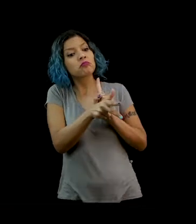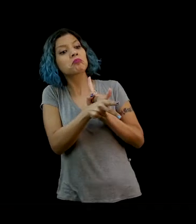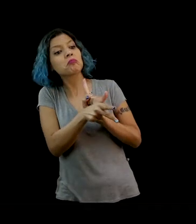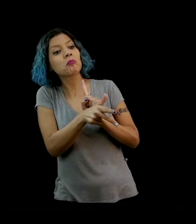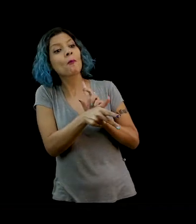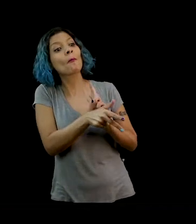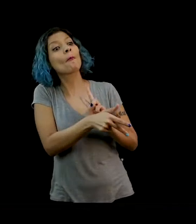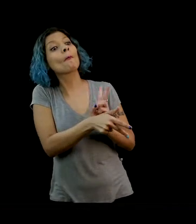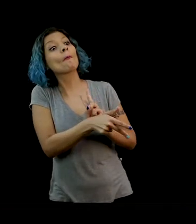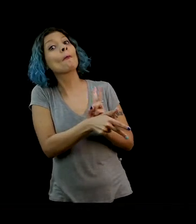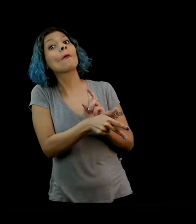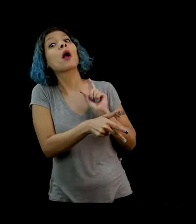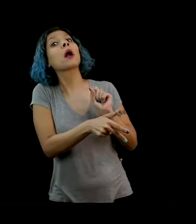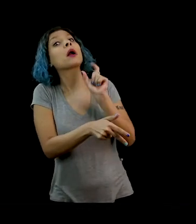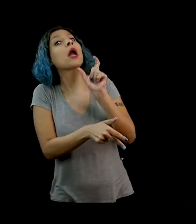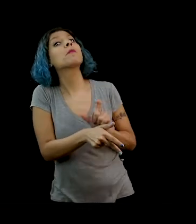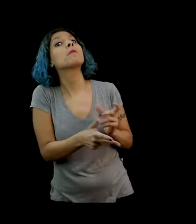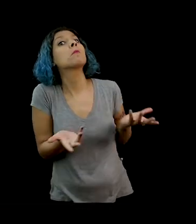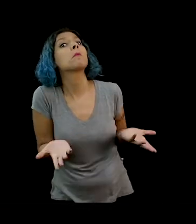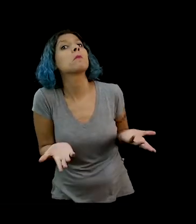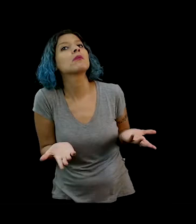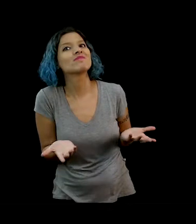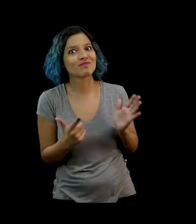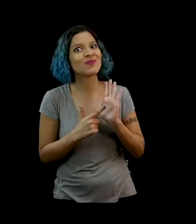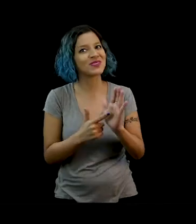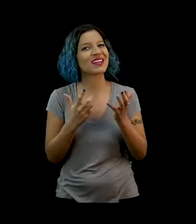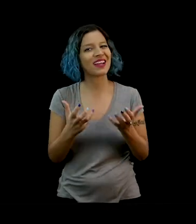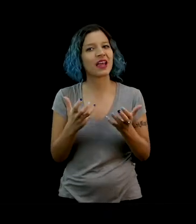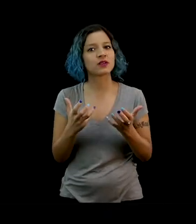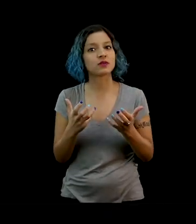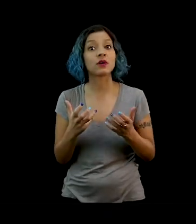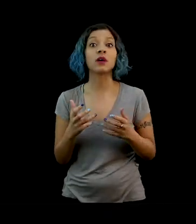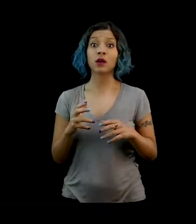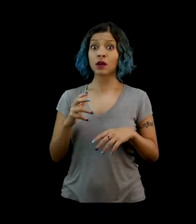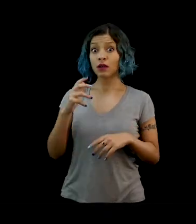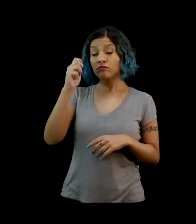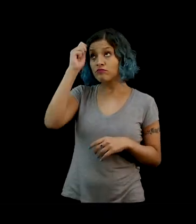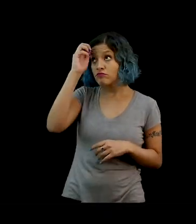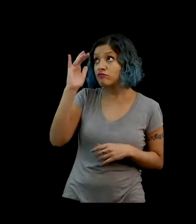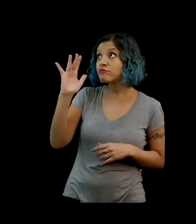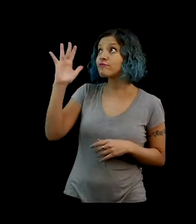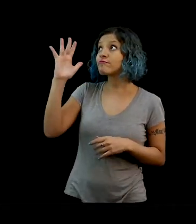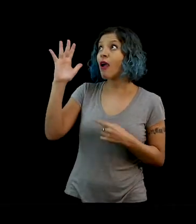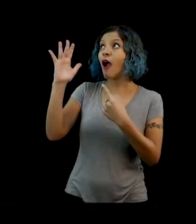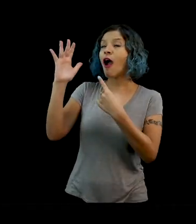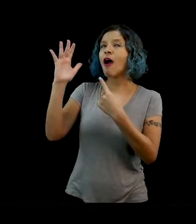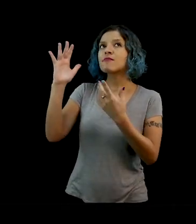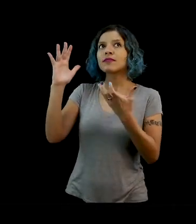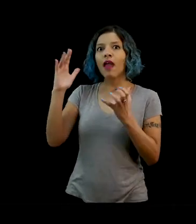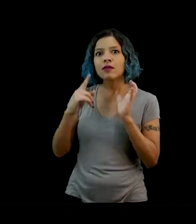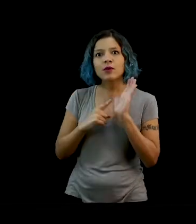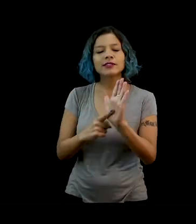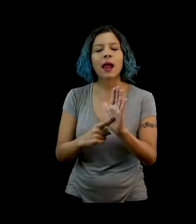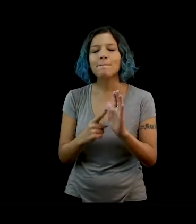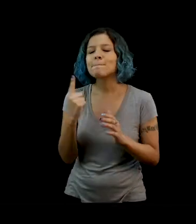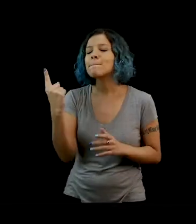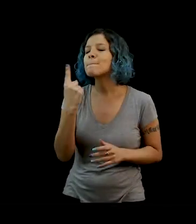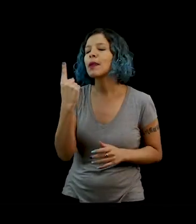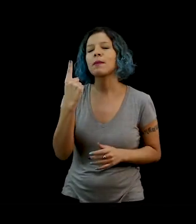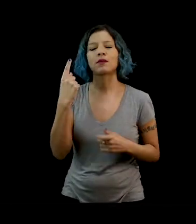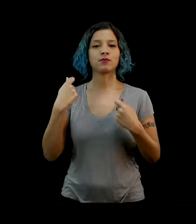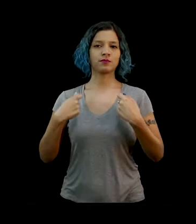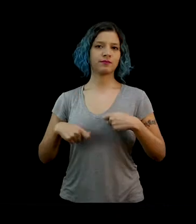vem antes de qualquer outra coisa na produção como quase todo o quadrinista eu estou em outros